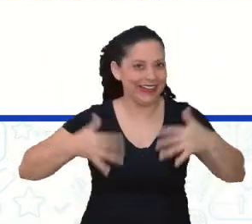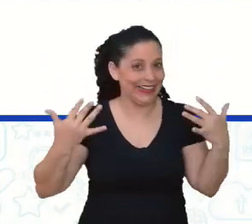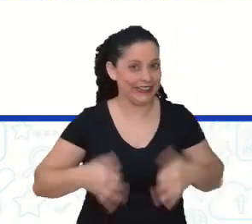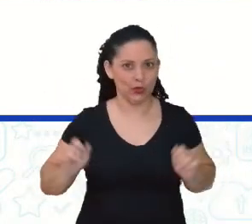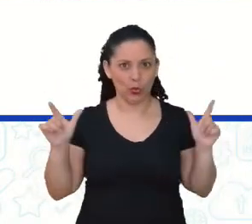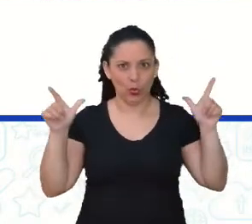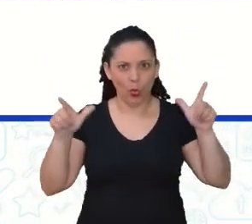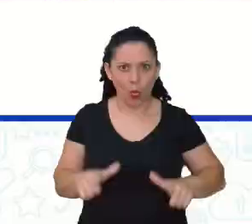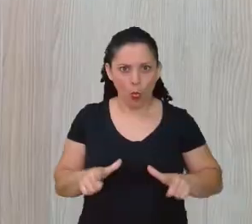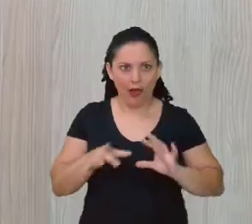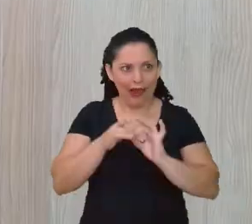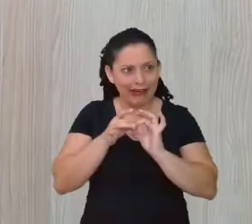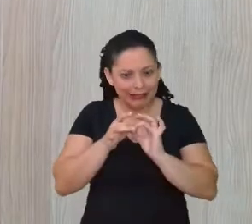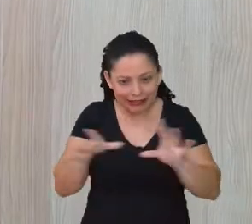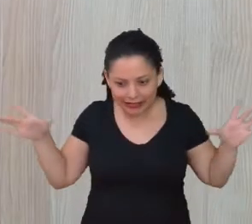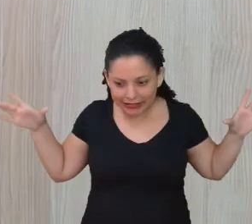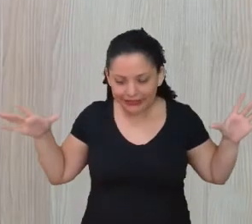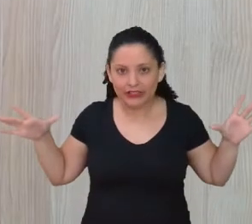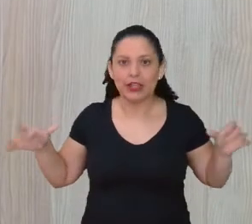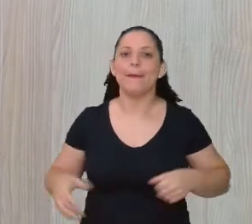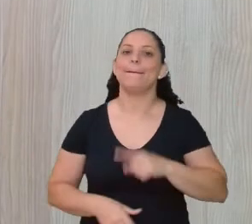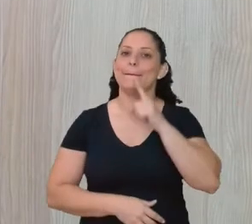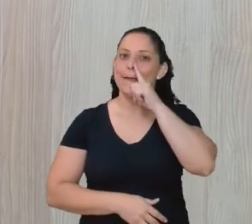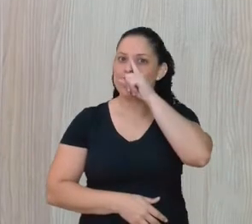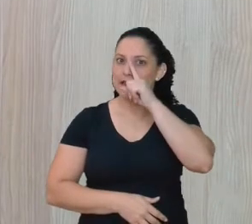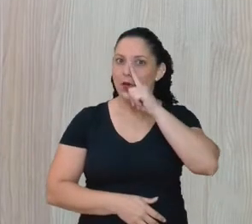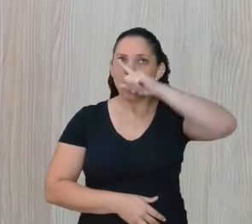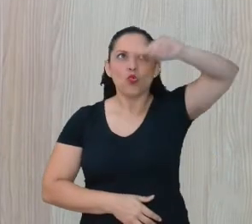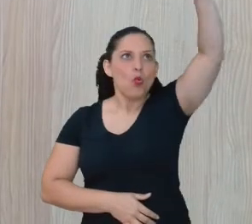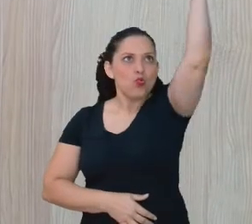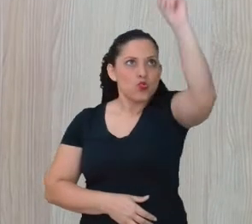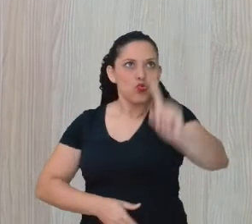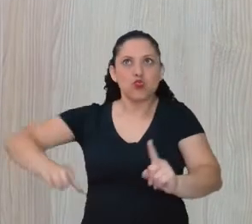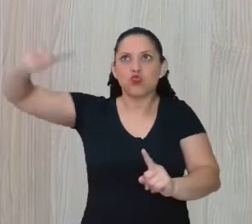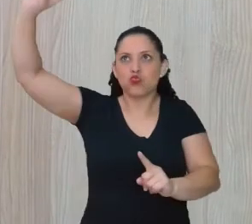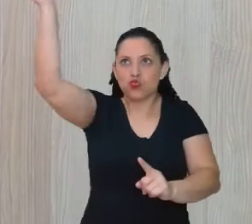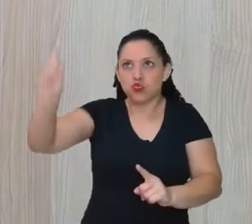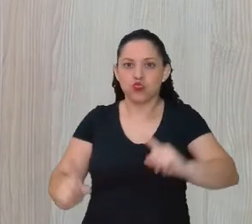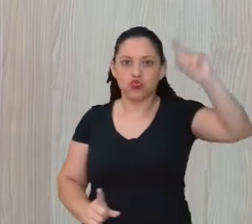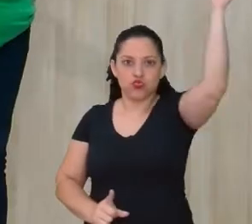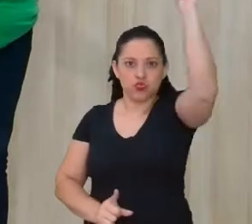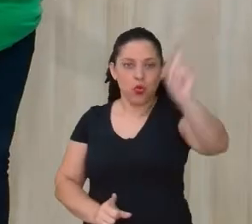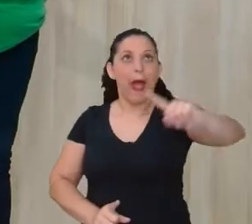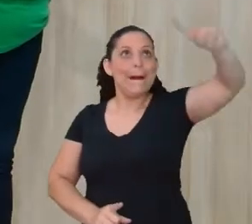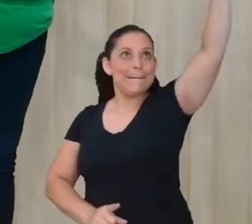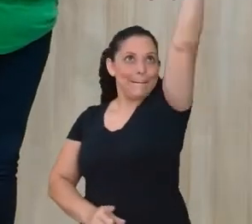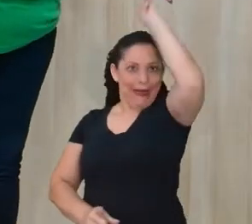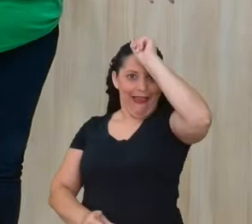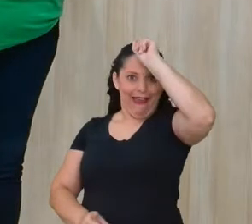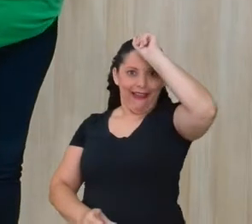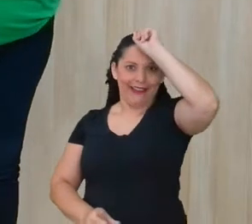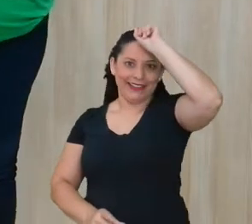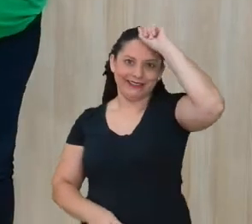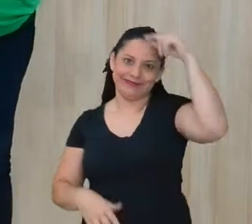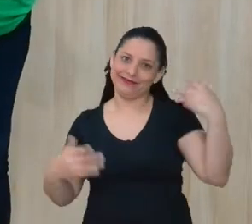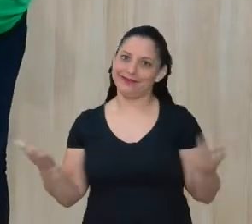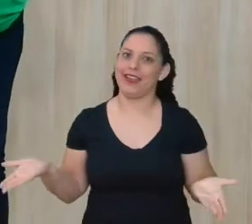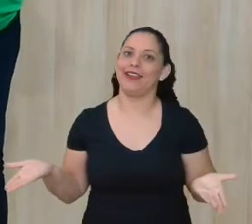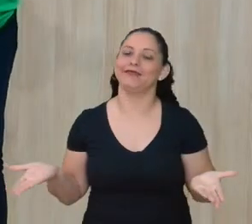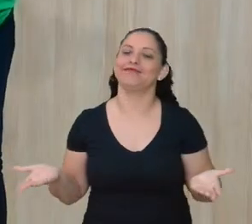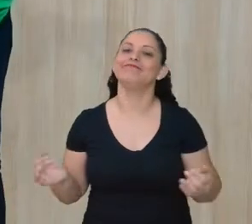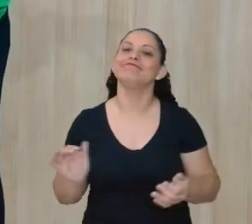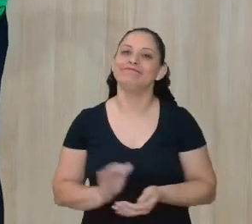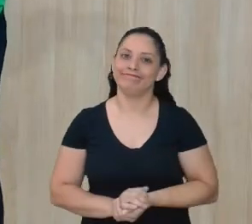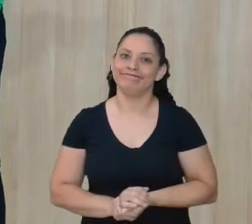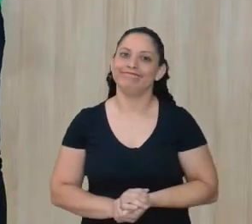lugar descampado, Então, é um perigo. perigoso, né? Porque a gente pode servir perigo. como para-raio. Exatamente. Né? E aí o raio